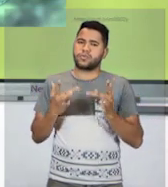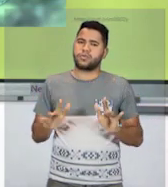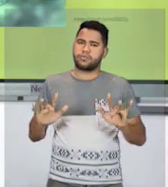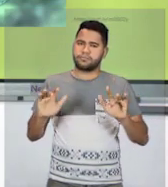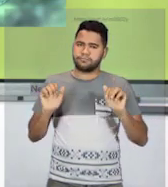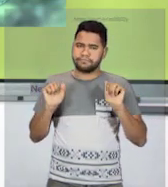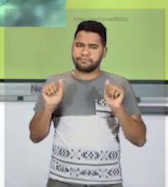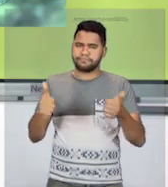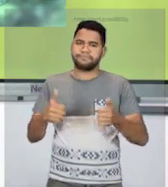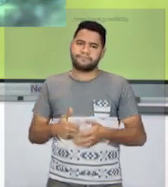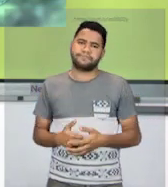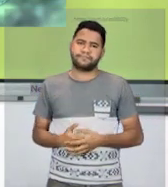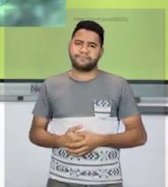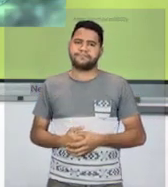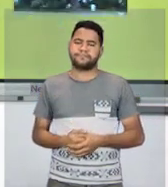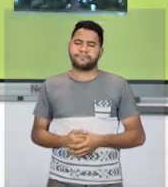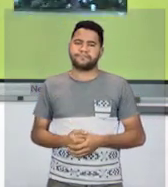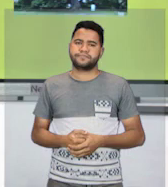ok